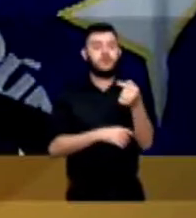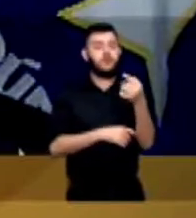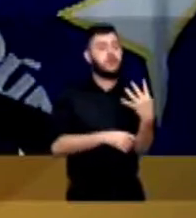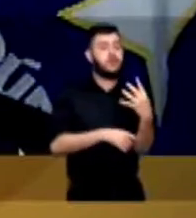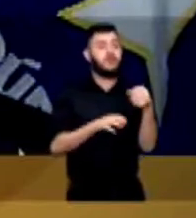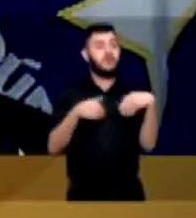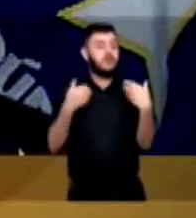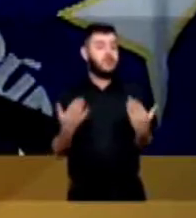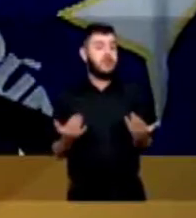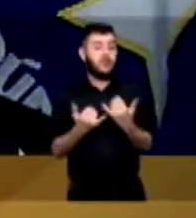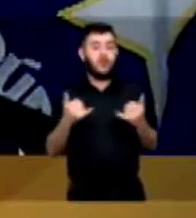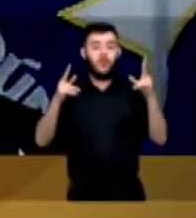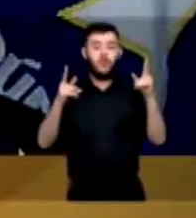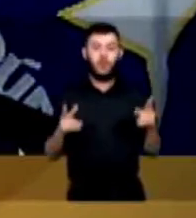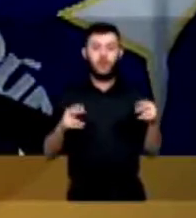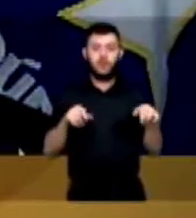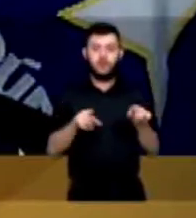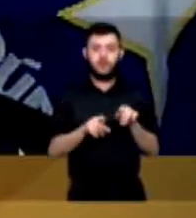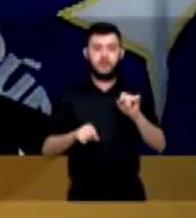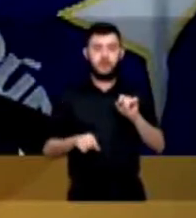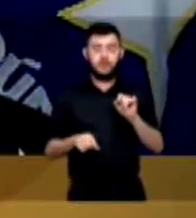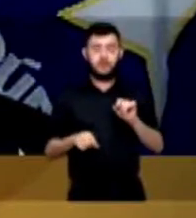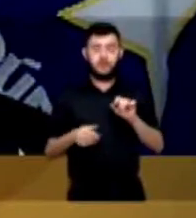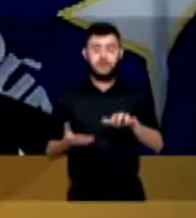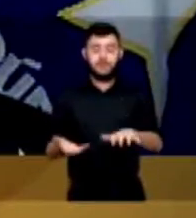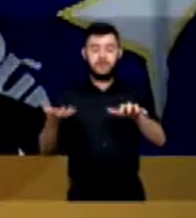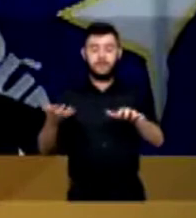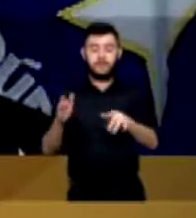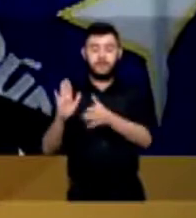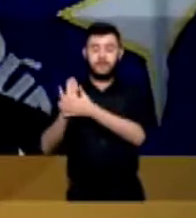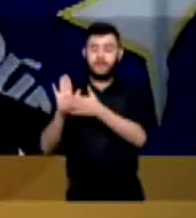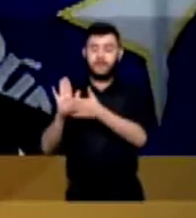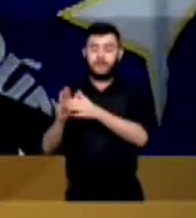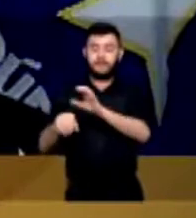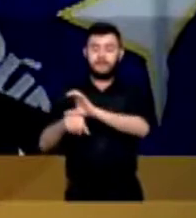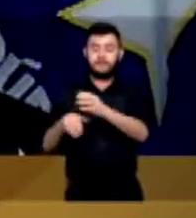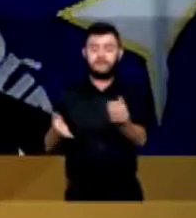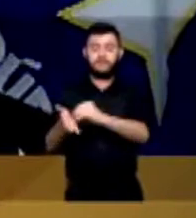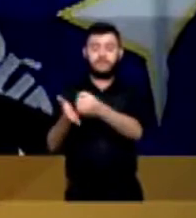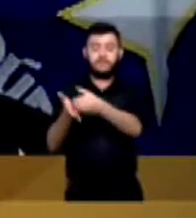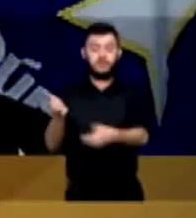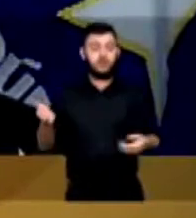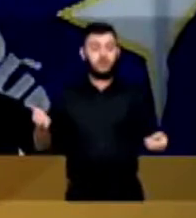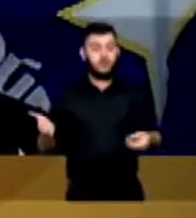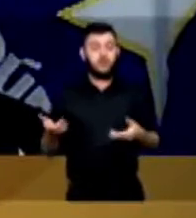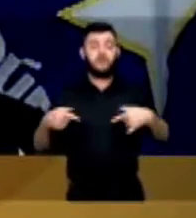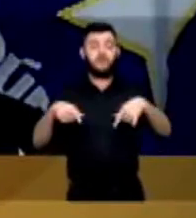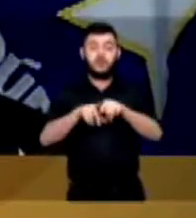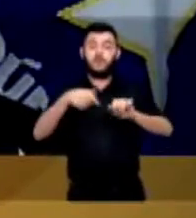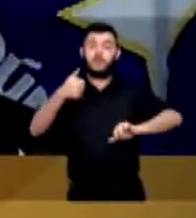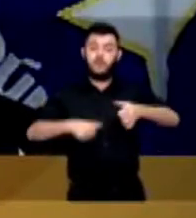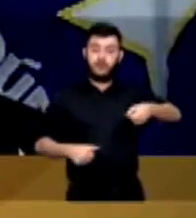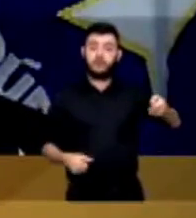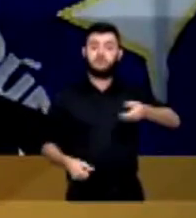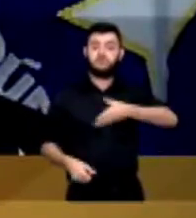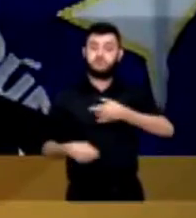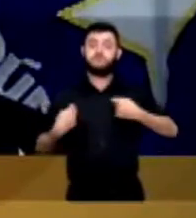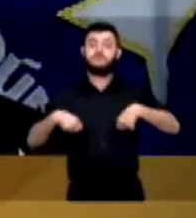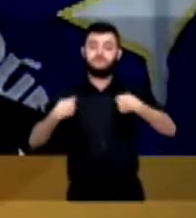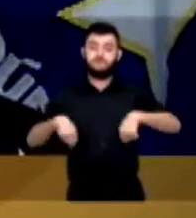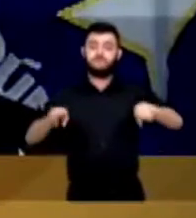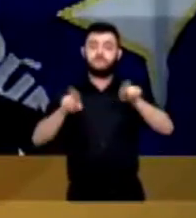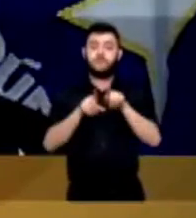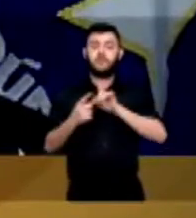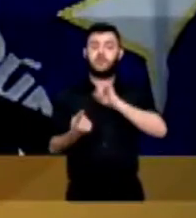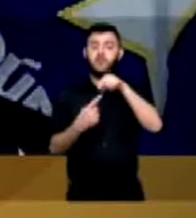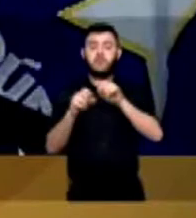mesma maneira, se o Congresso Nacional aprovar uma nova emenda constitucional, uma nova avaliação será necessária para harmonizar